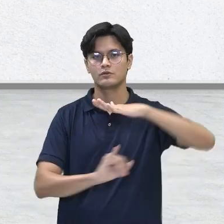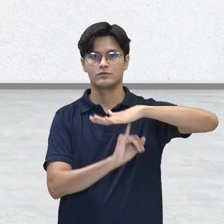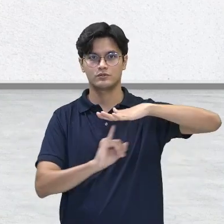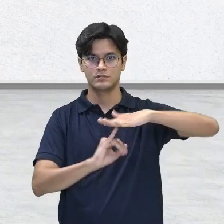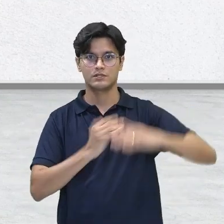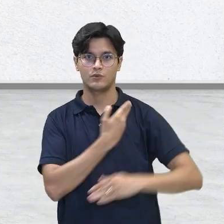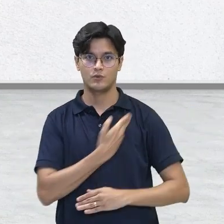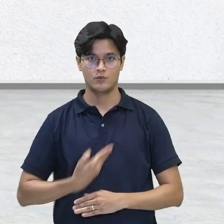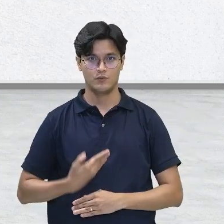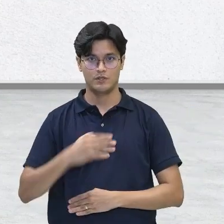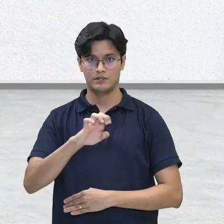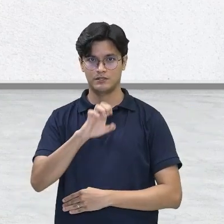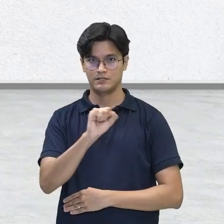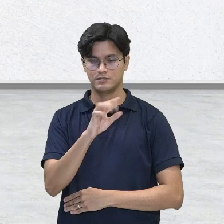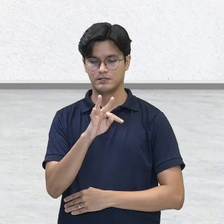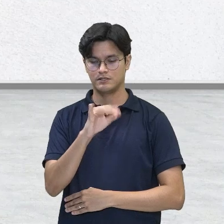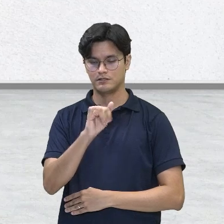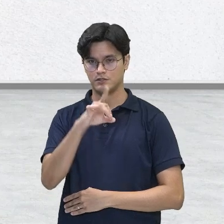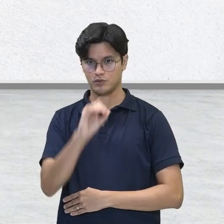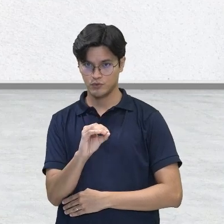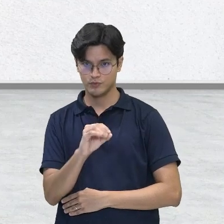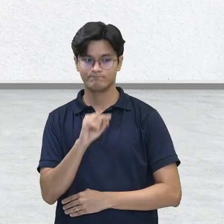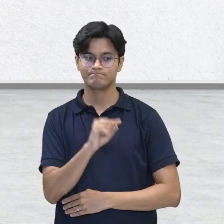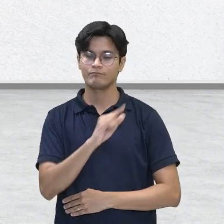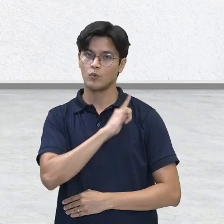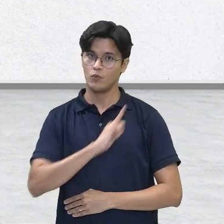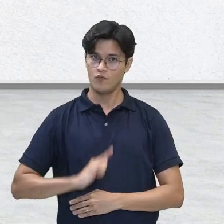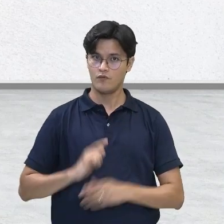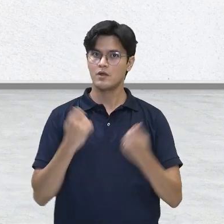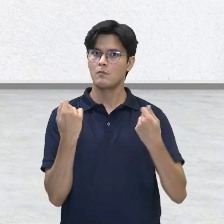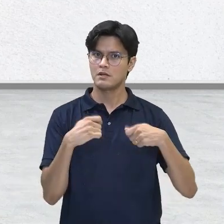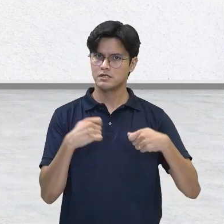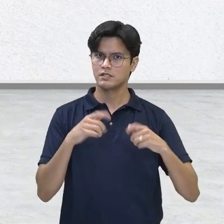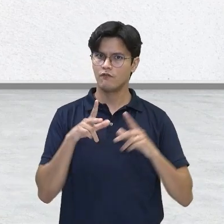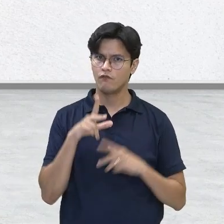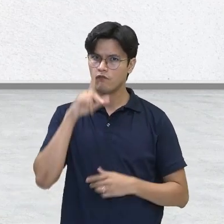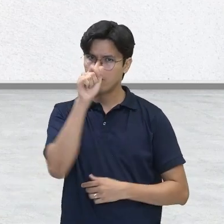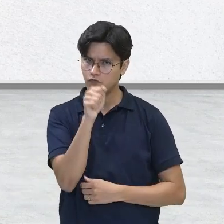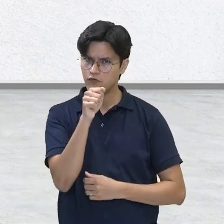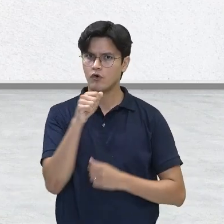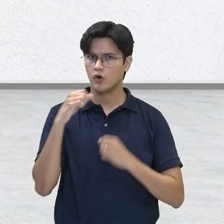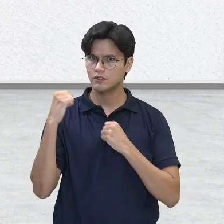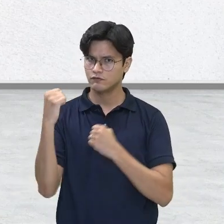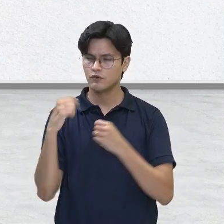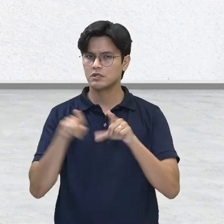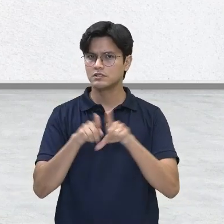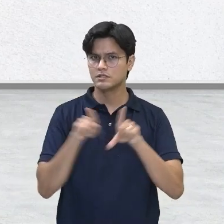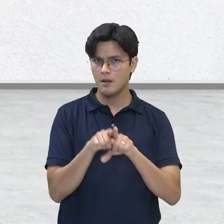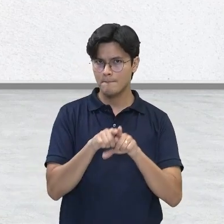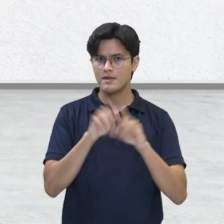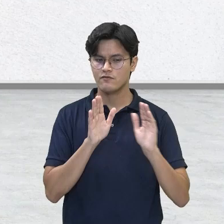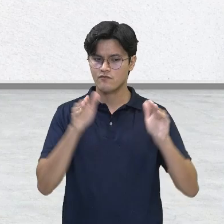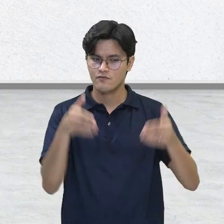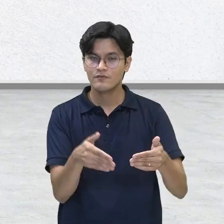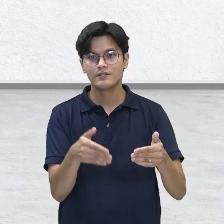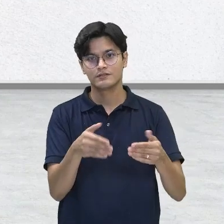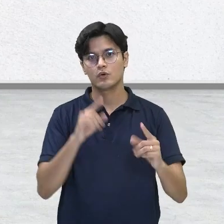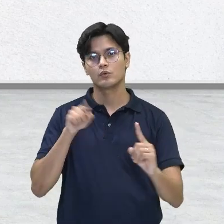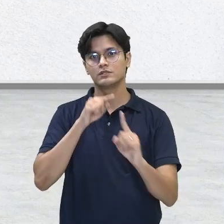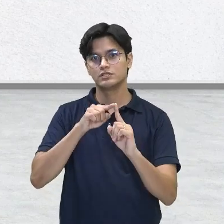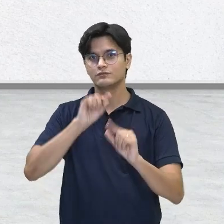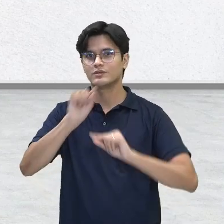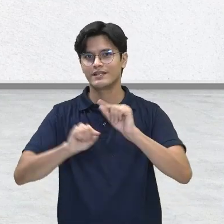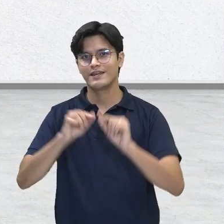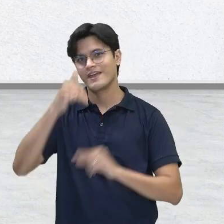o governo deve ser forte e centralizado para manter a ordem e evitar o retorno ao estado